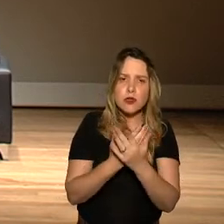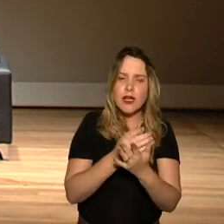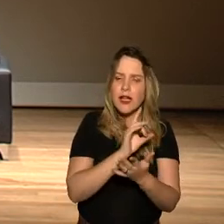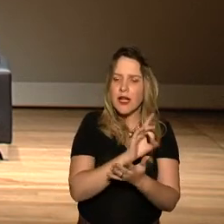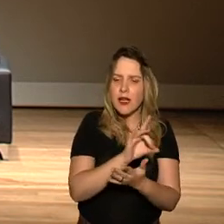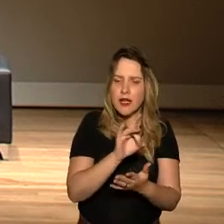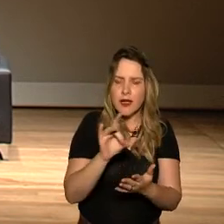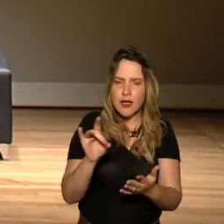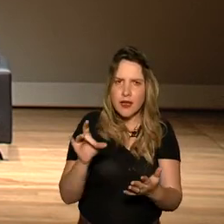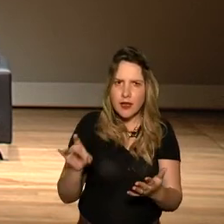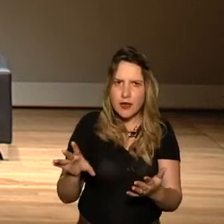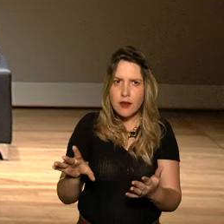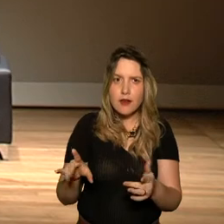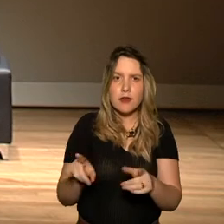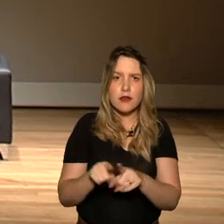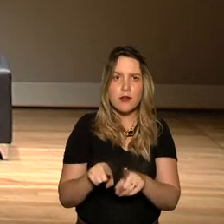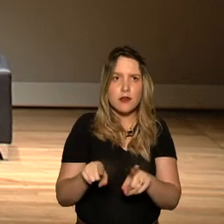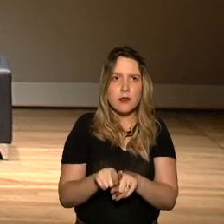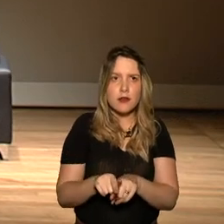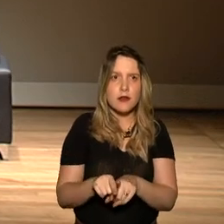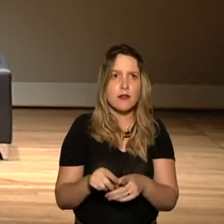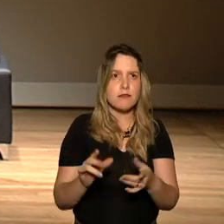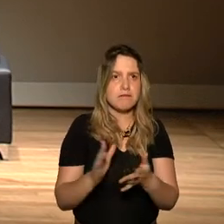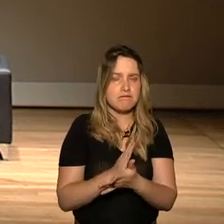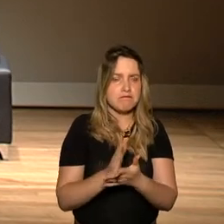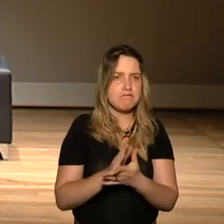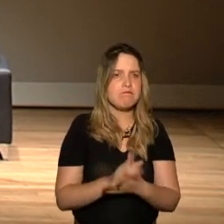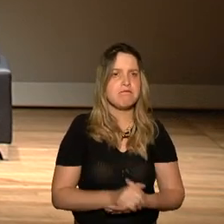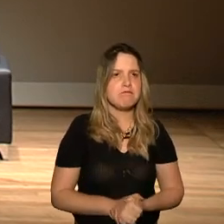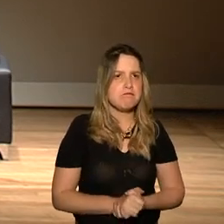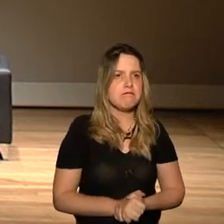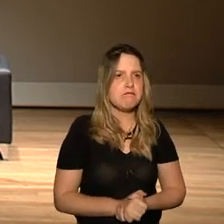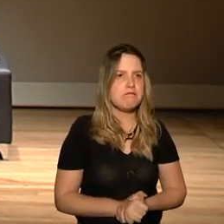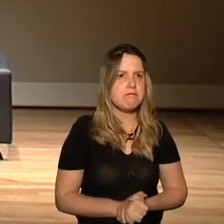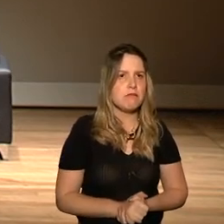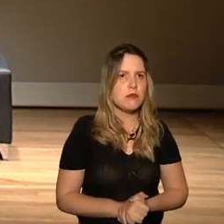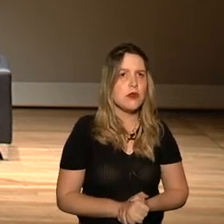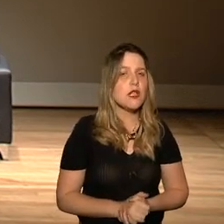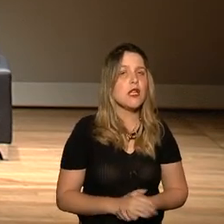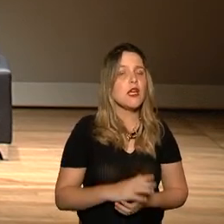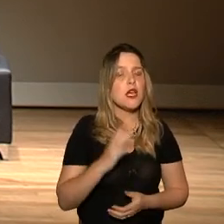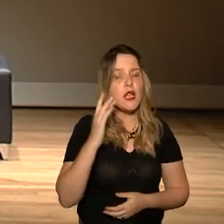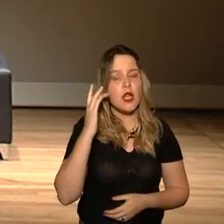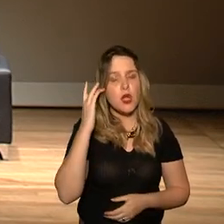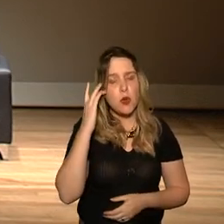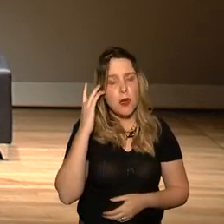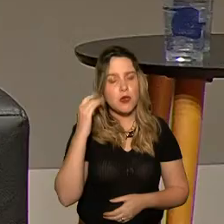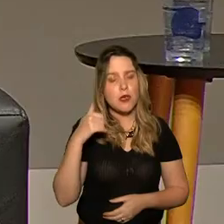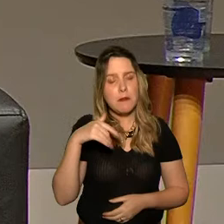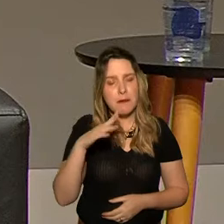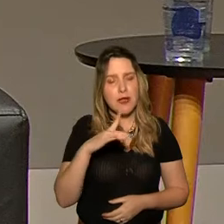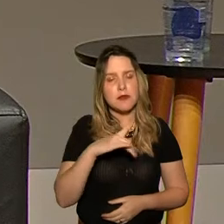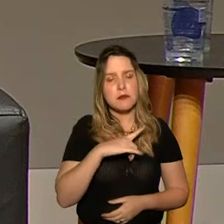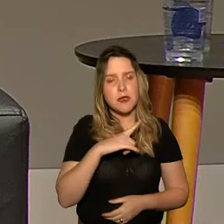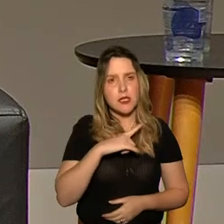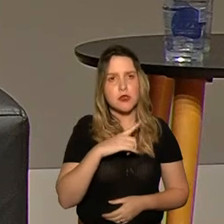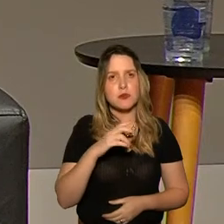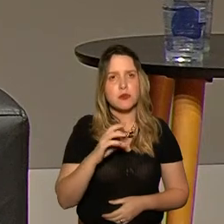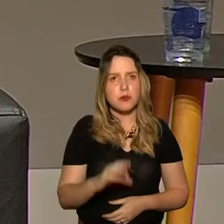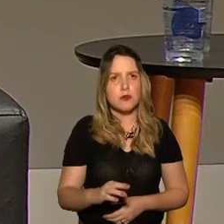é para mostrar mais do mesmo entende Ah entendi mas eu acho que o Mais do Mesmo reside